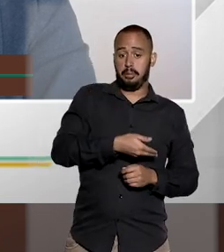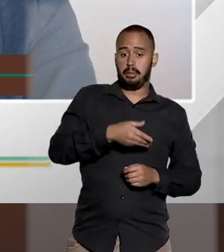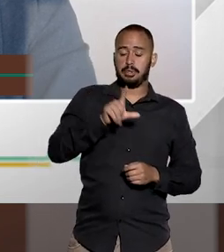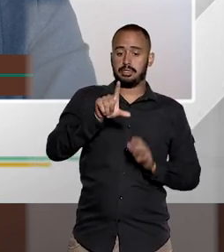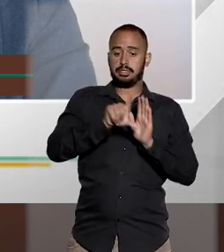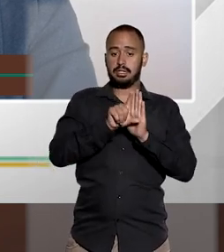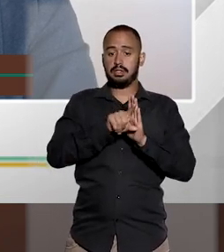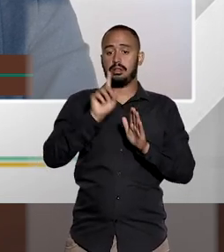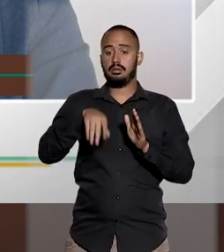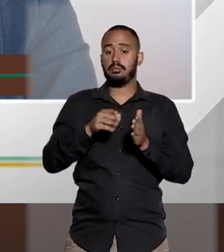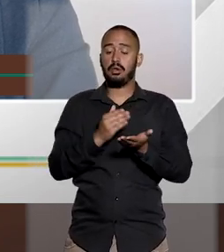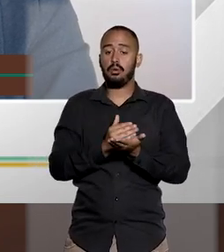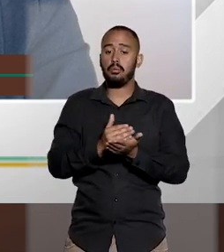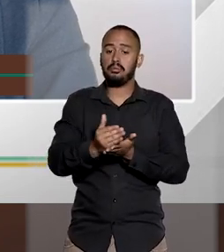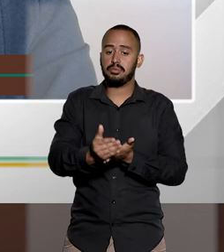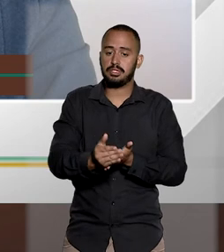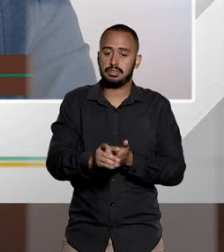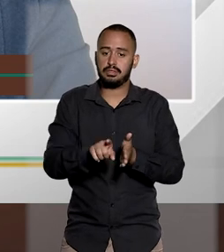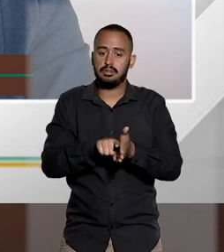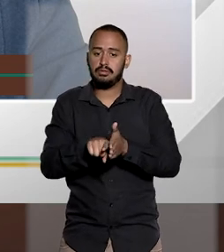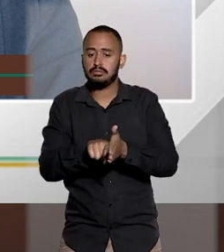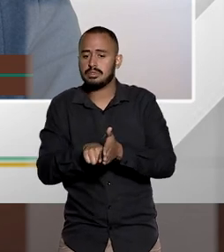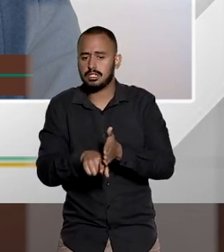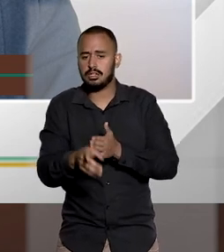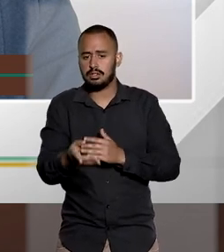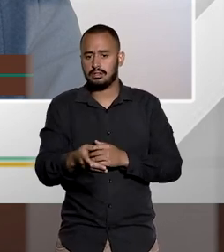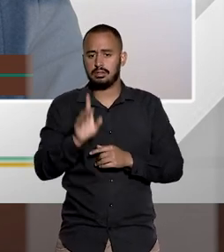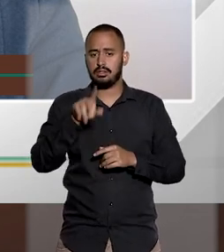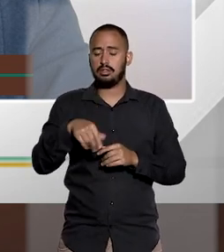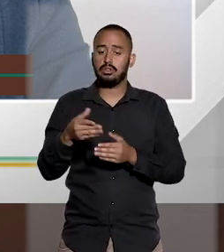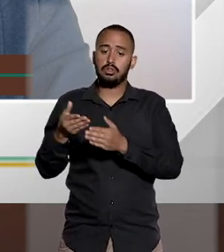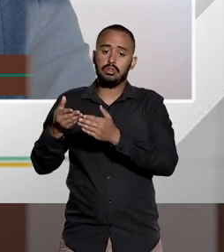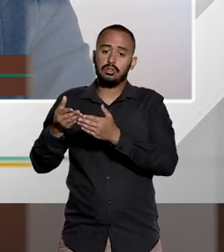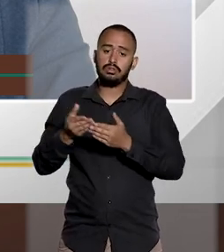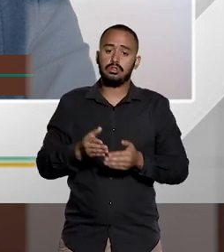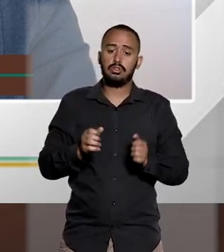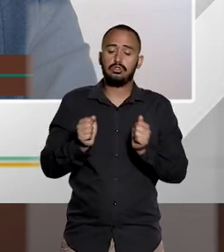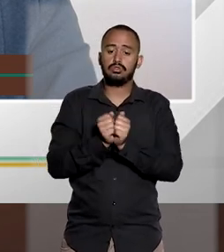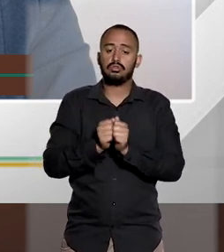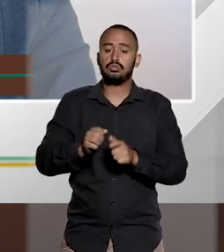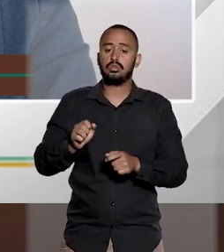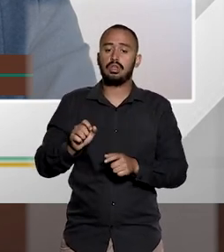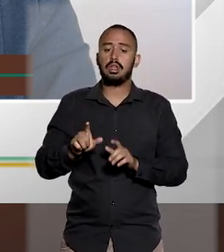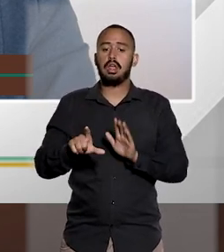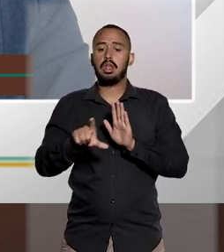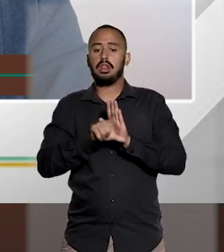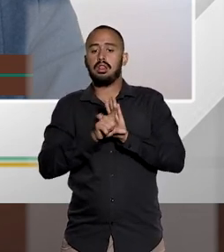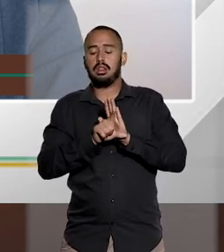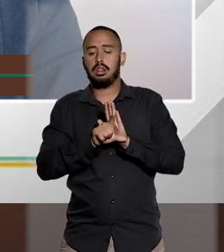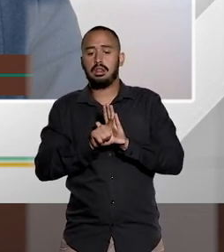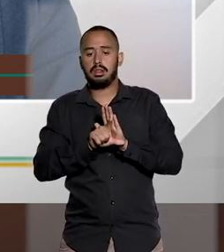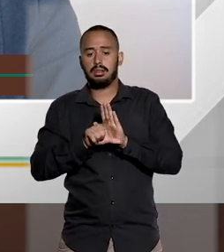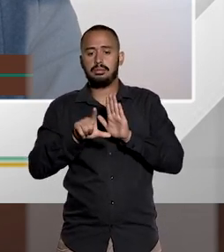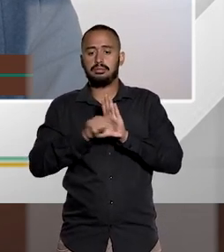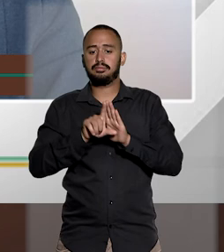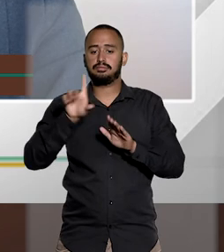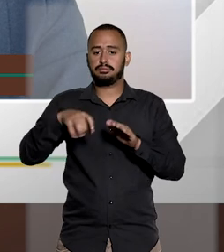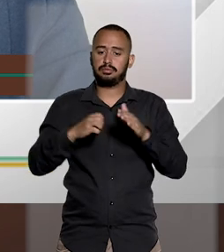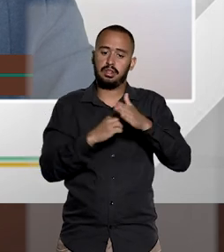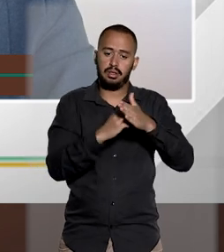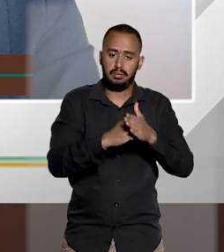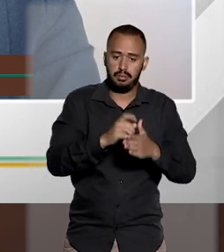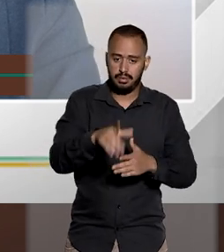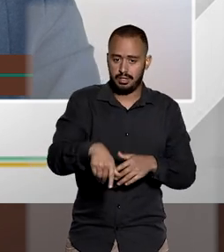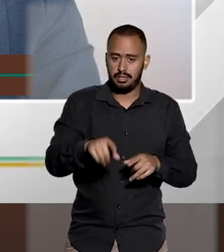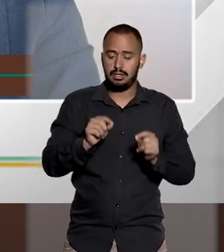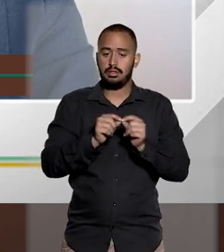dessa regularidade fiscal. Inclusive, veio do Estatuto da Microempresa você jogar um pouco mais para frente a comprovação